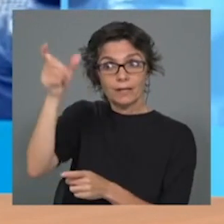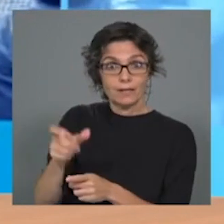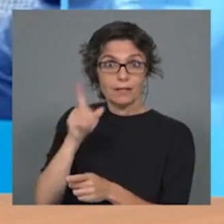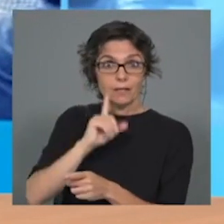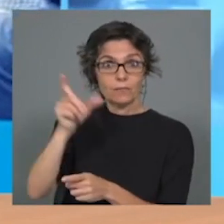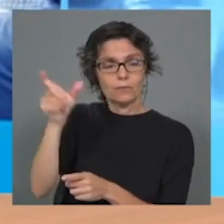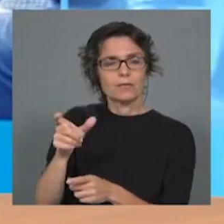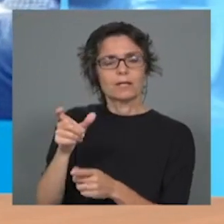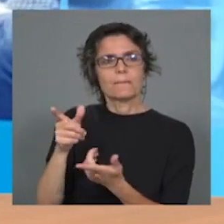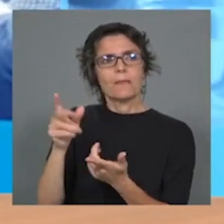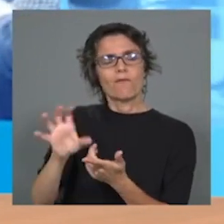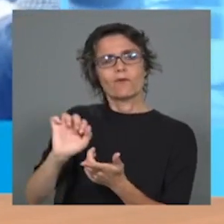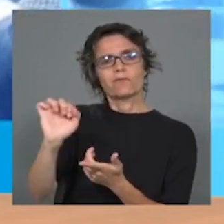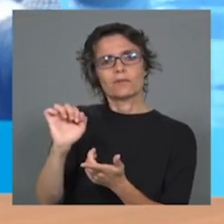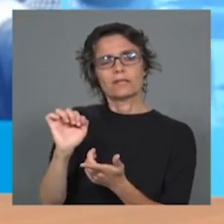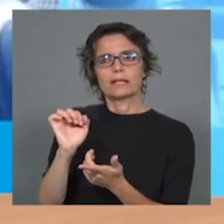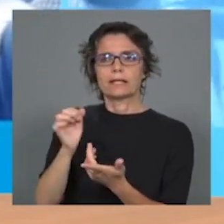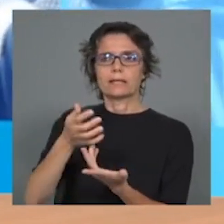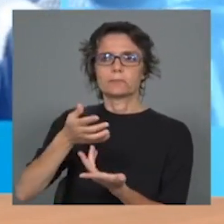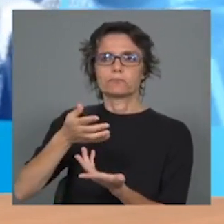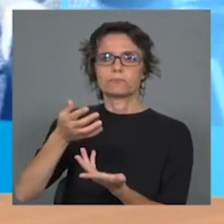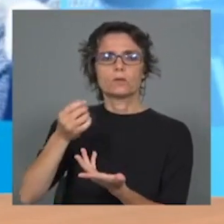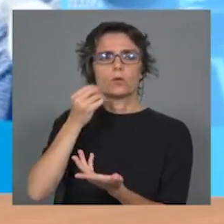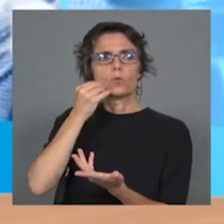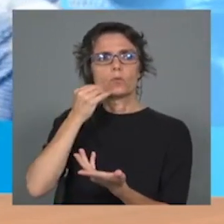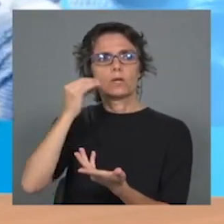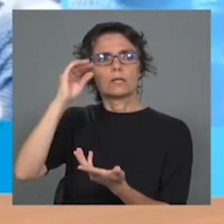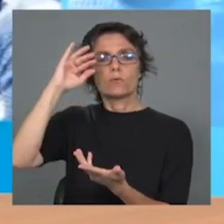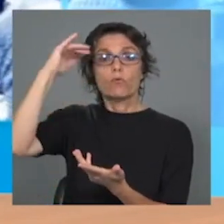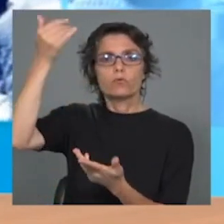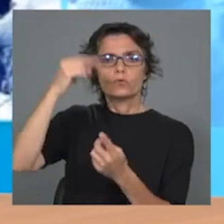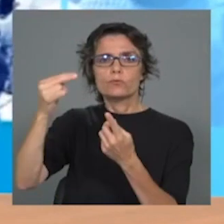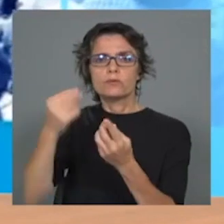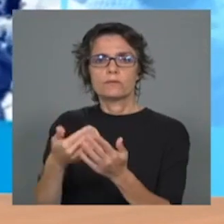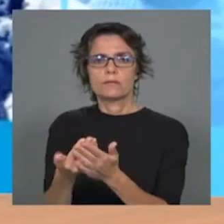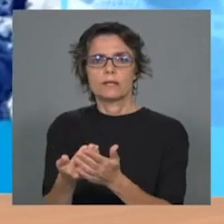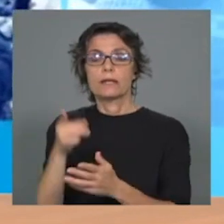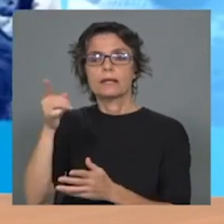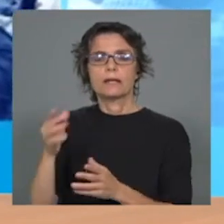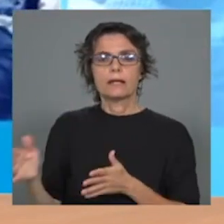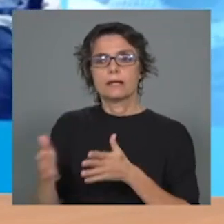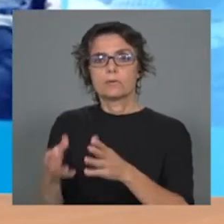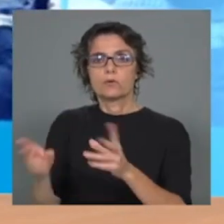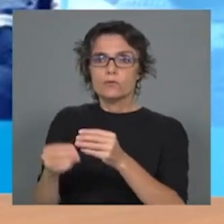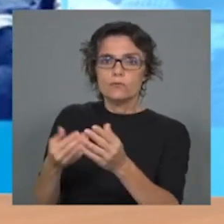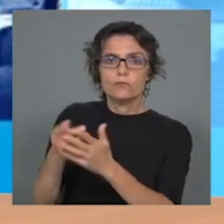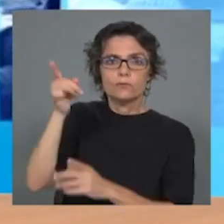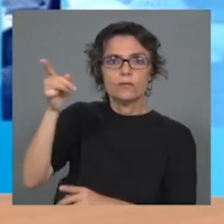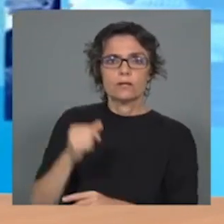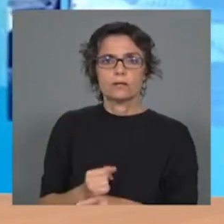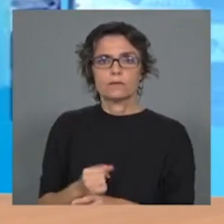profética que propunha caminhos novos e essa